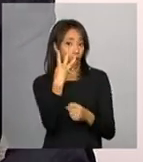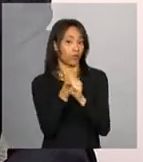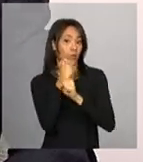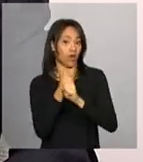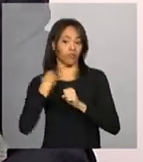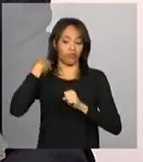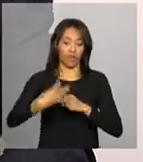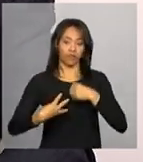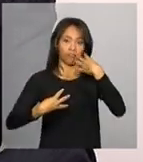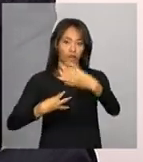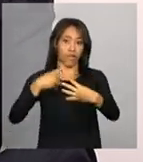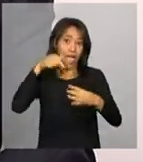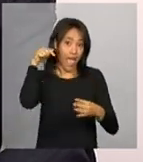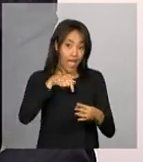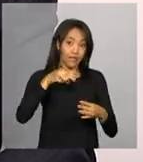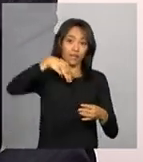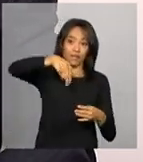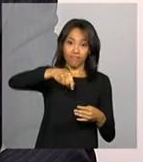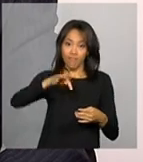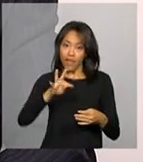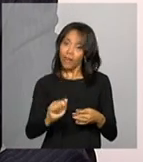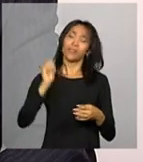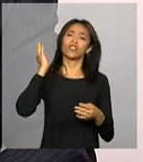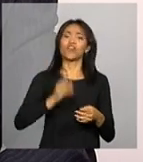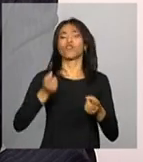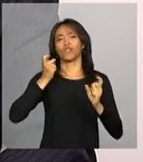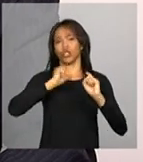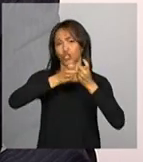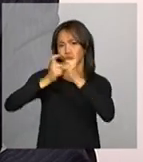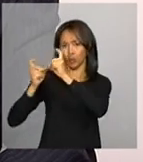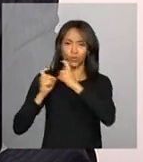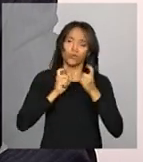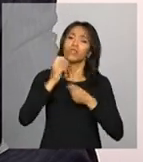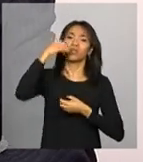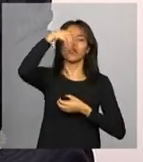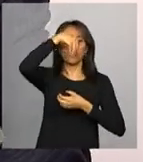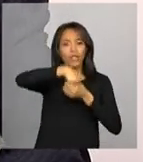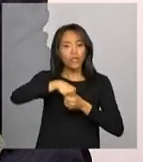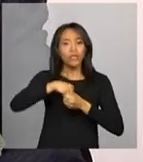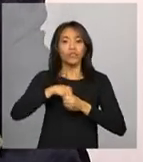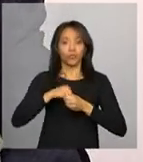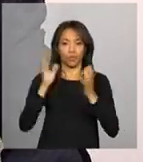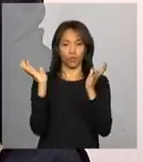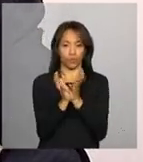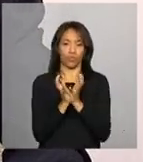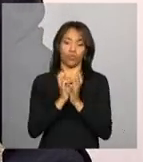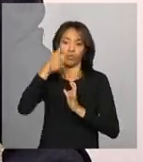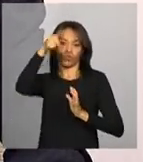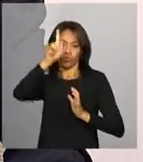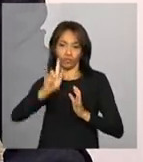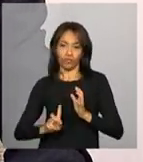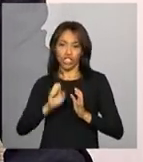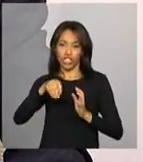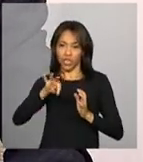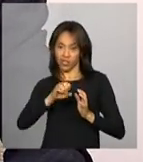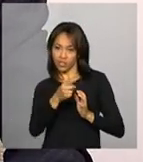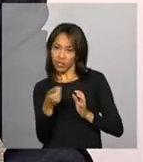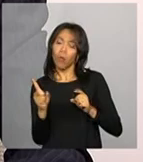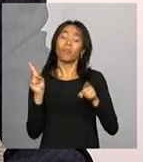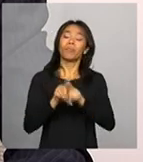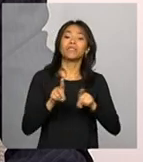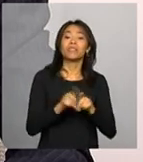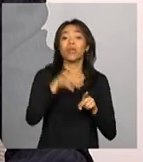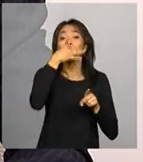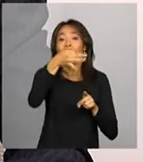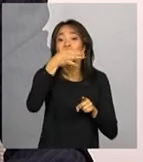essas metas e foram pactuadas ao começa na comissão intergestores tripartite mas ele precisa incorporar também as deliberações das